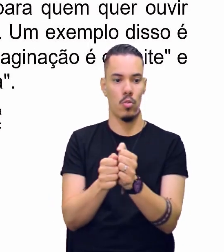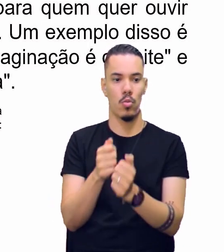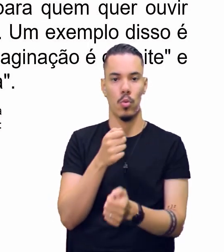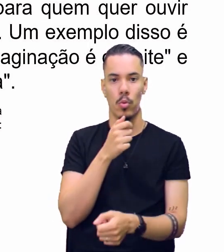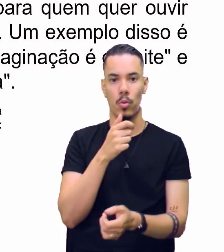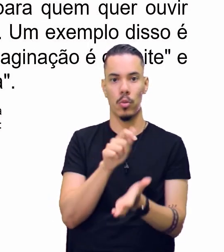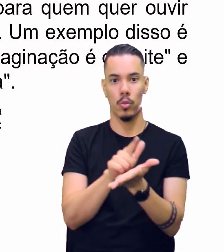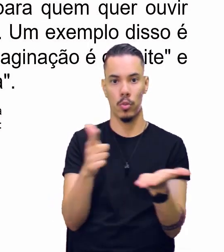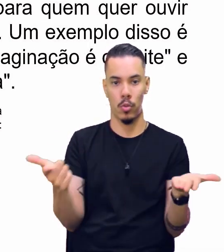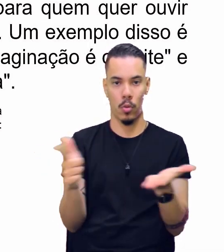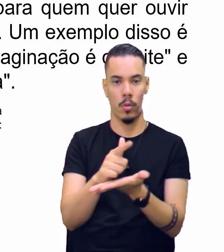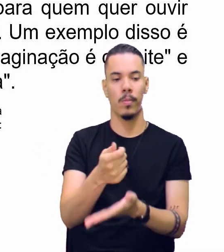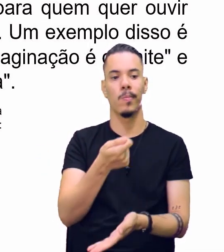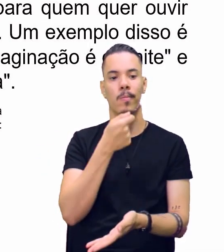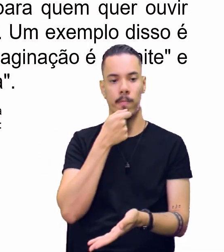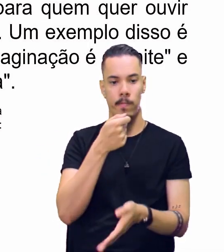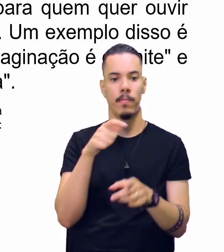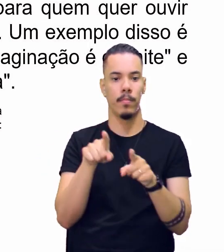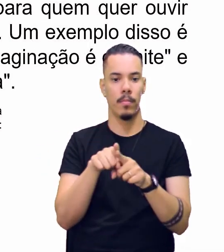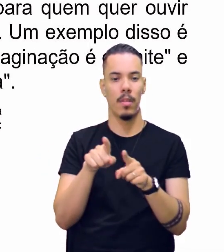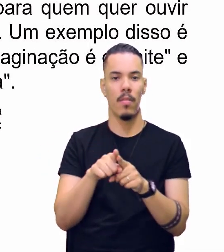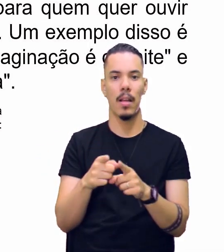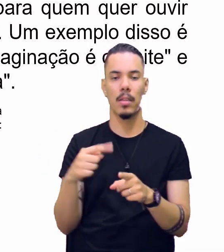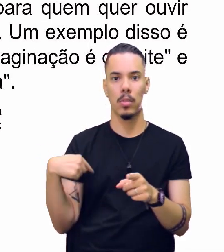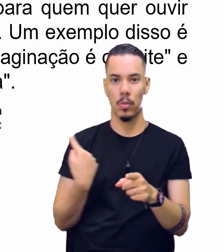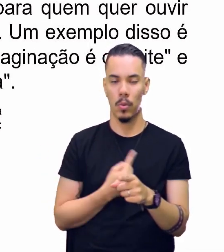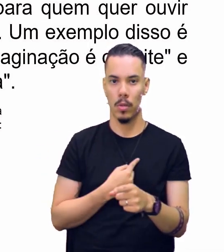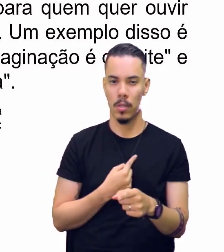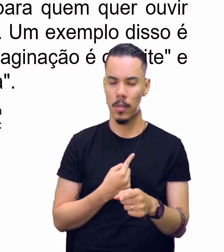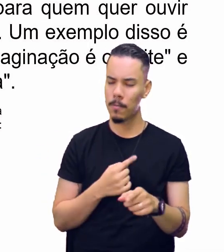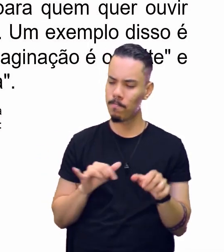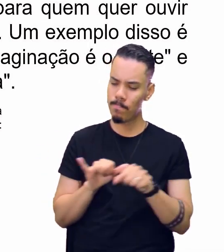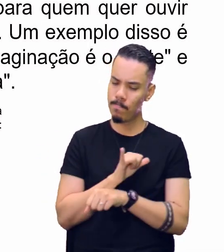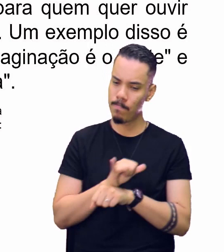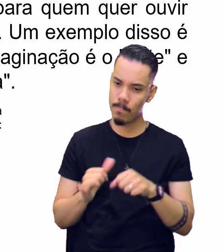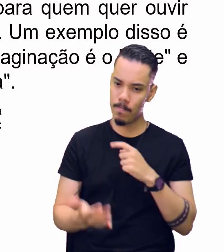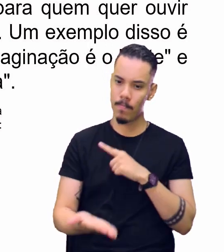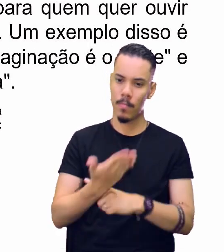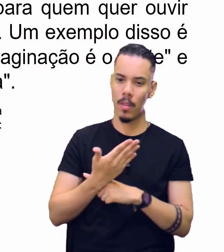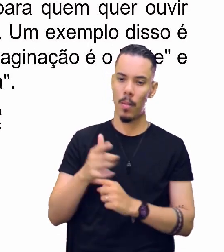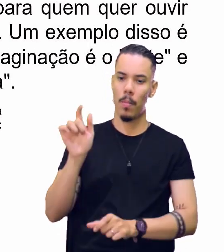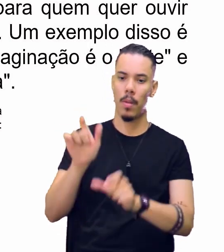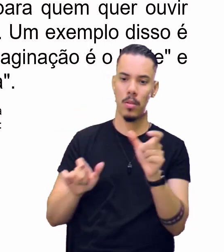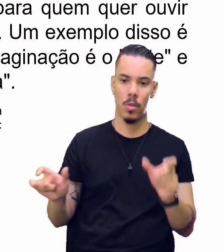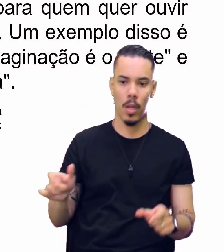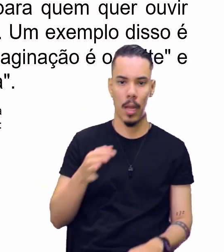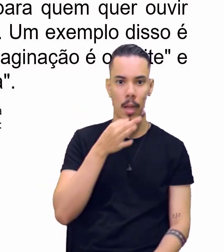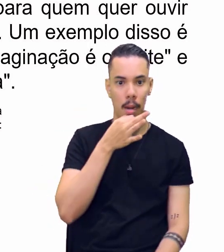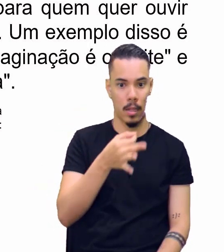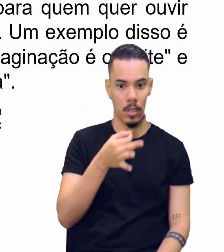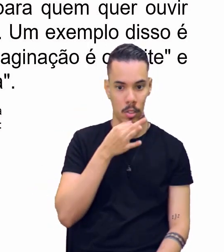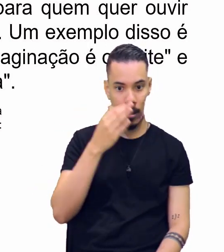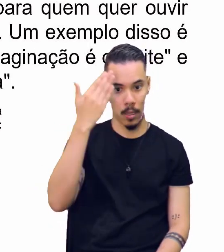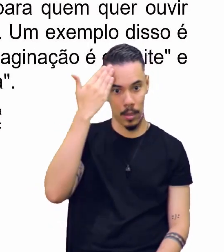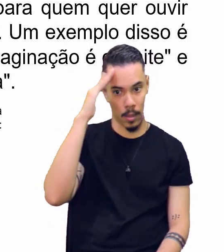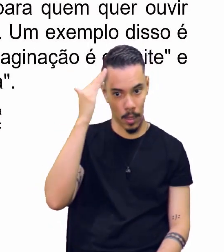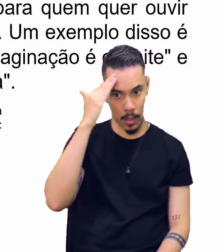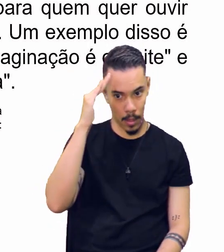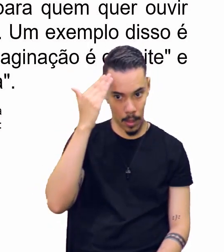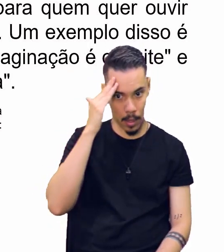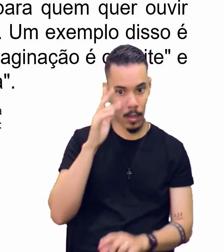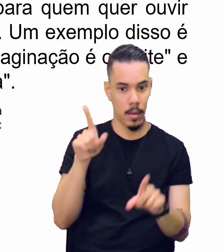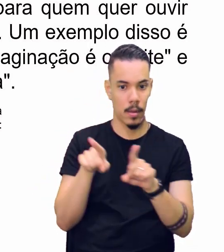mídias sociais armas favoráveis para quem quer ouvir críticas, entender o público dos